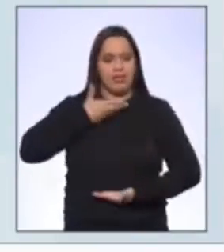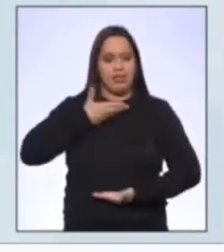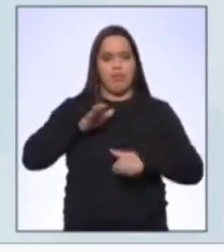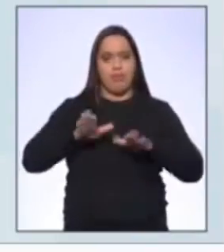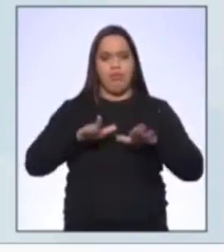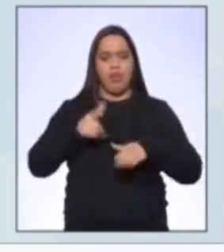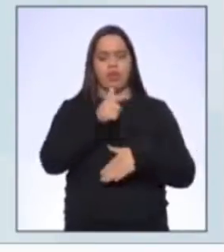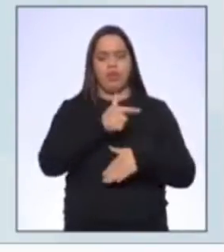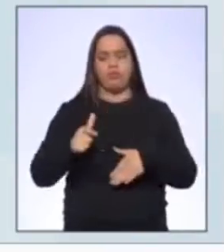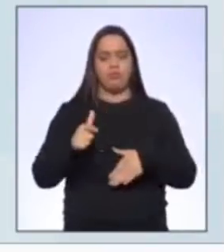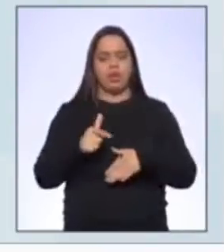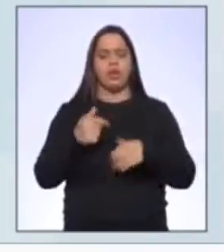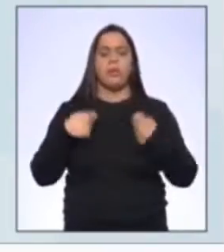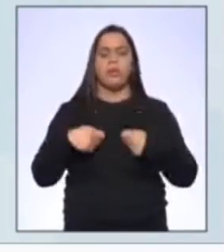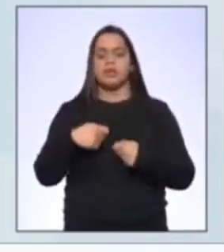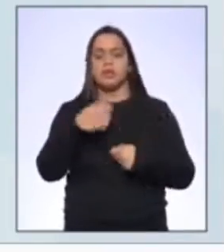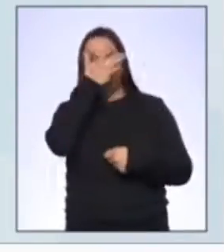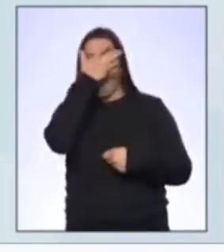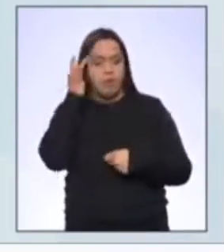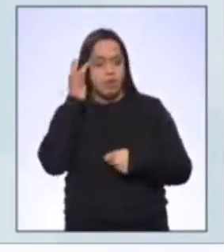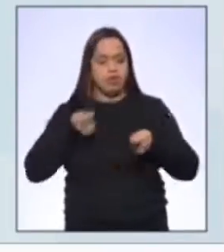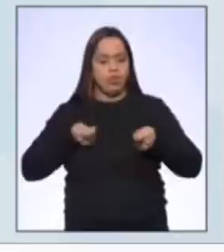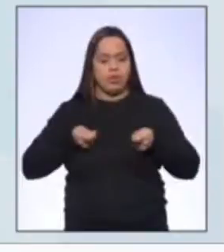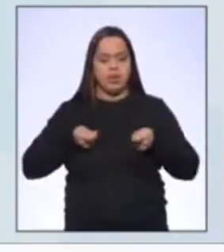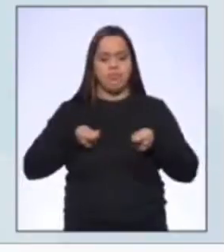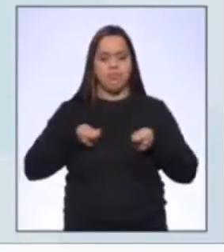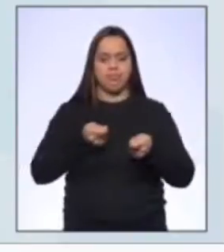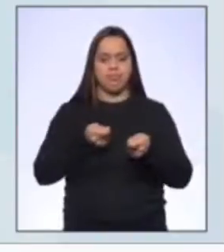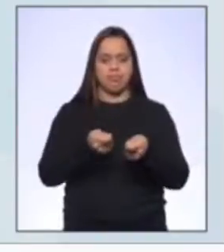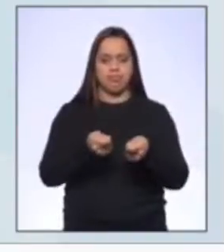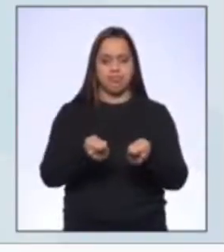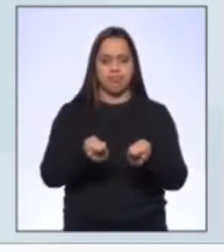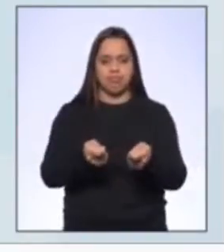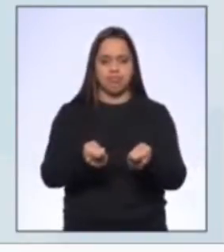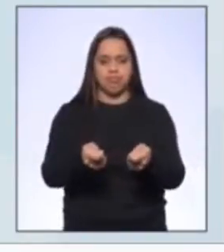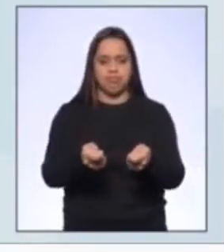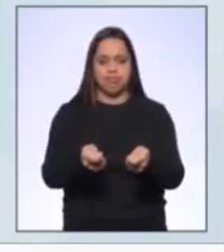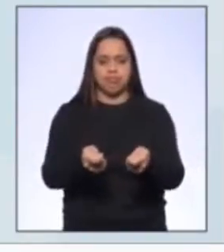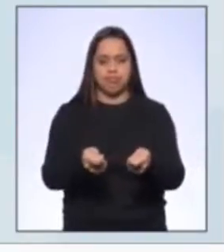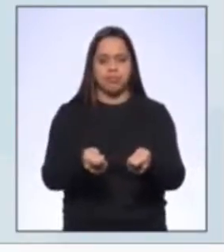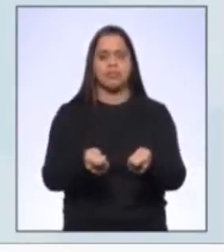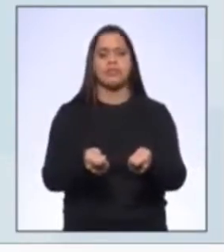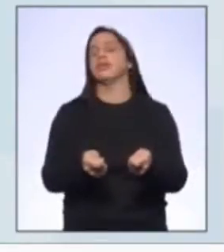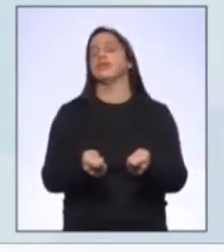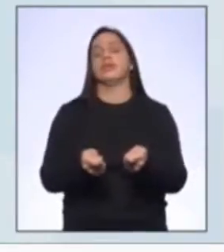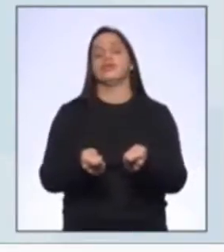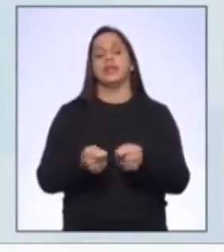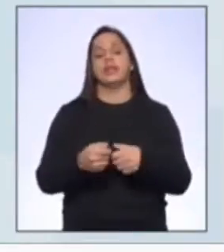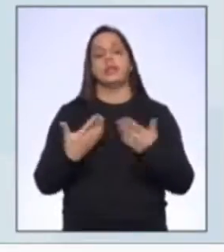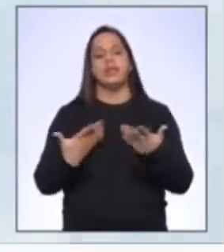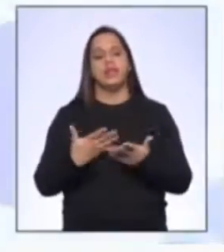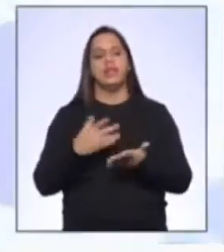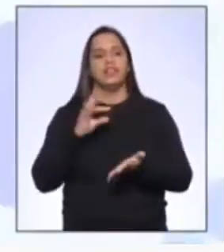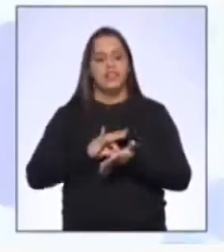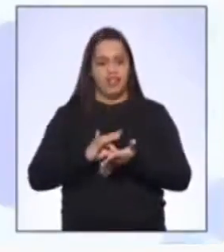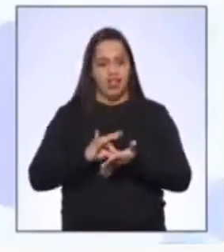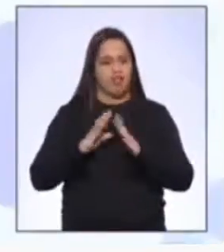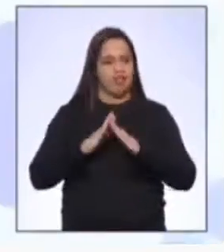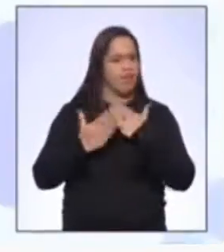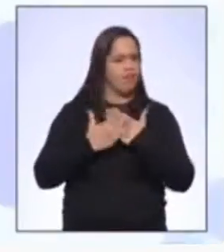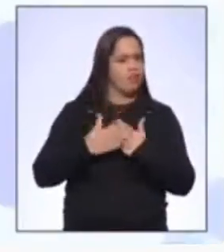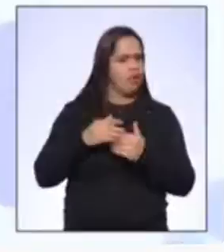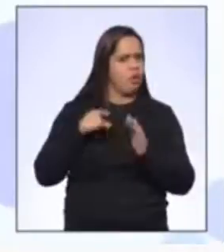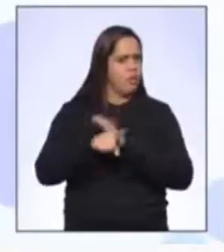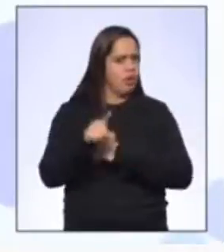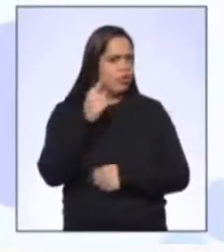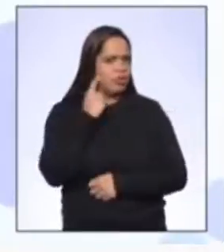superiores também então alguém acaba levando e empurrando a cadeira e gente na escola vocês